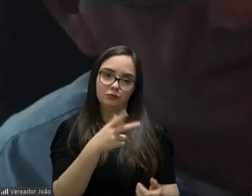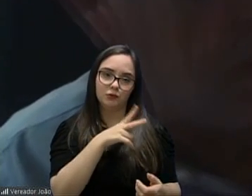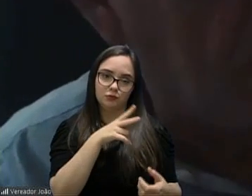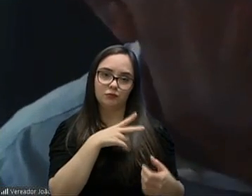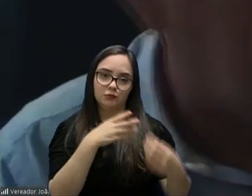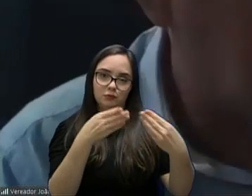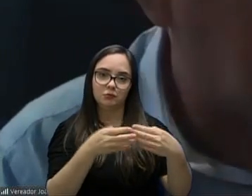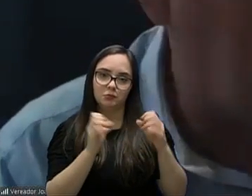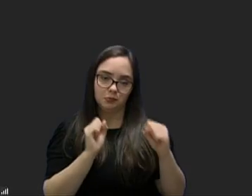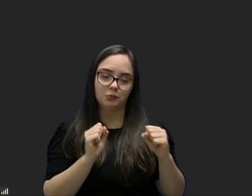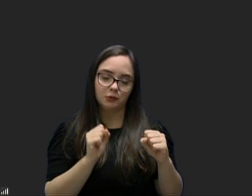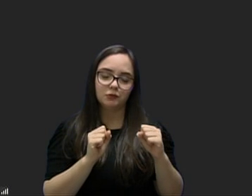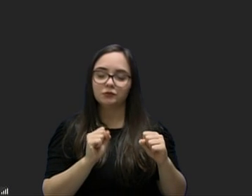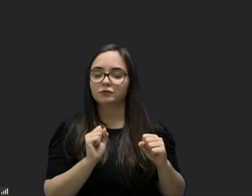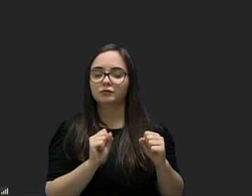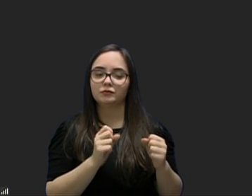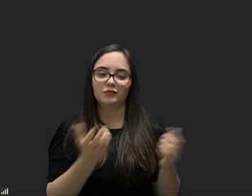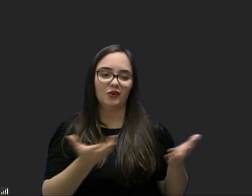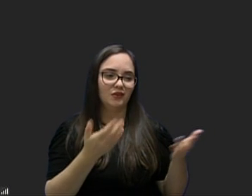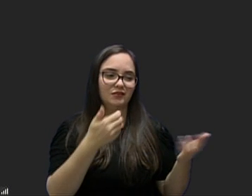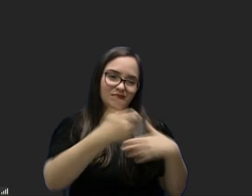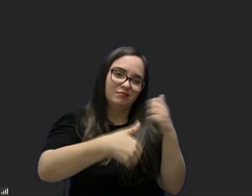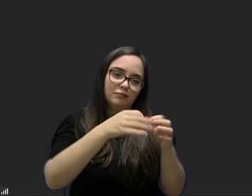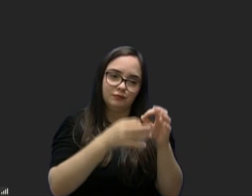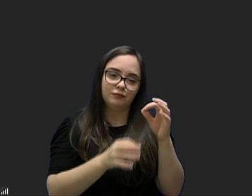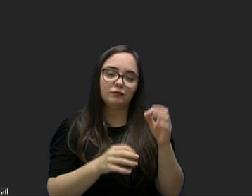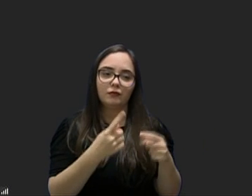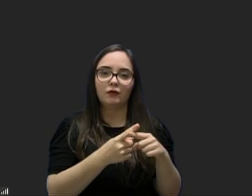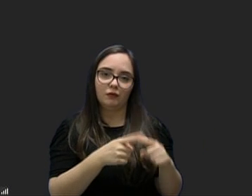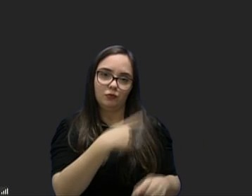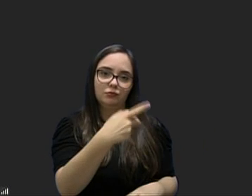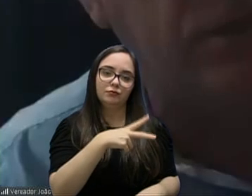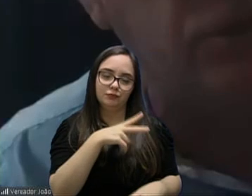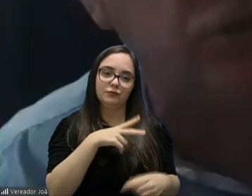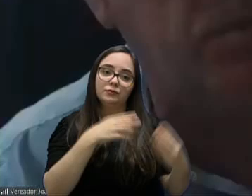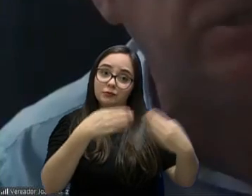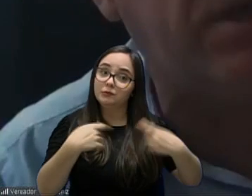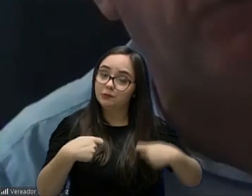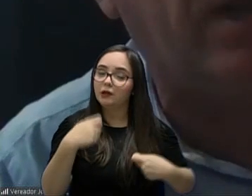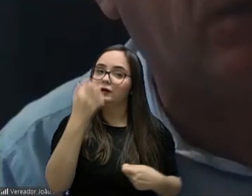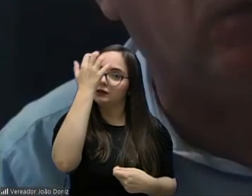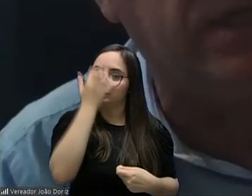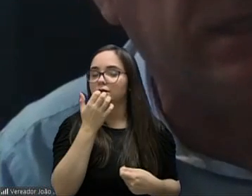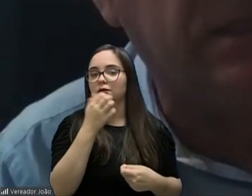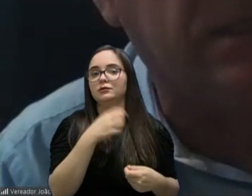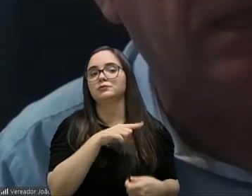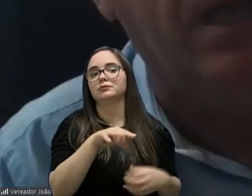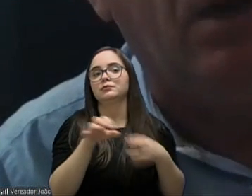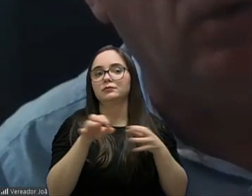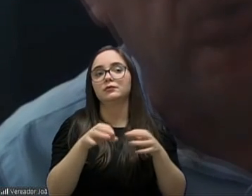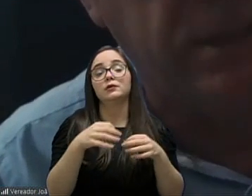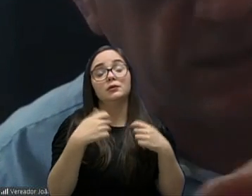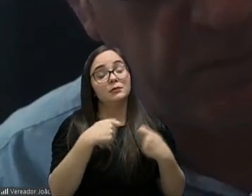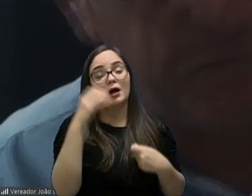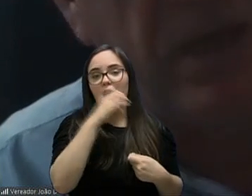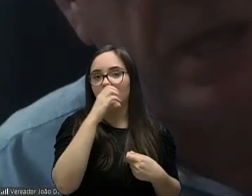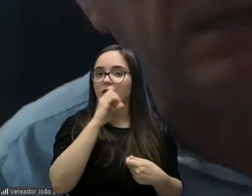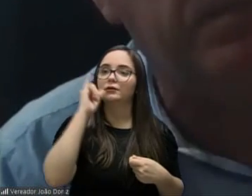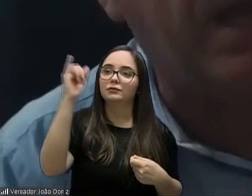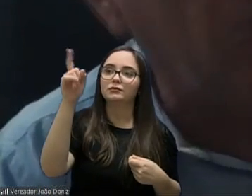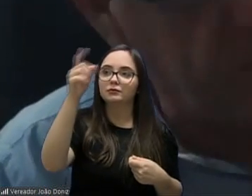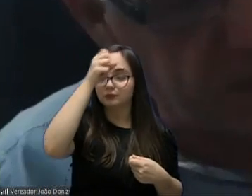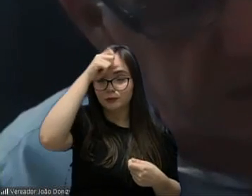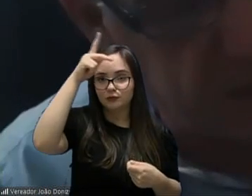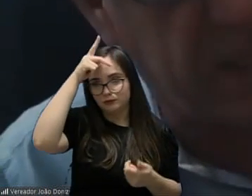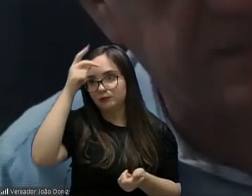você, particularmente, para a gente dar celeridade a isso. Mas já falar com o líder da prefeita,